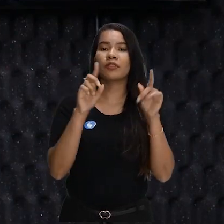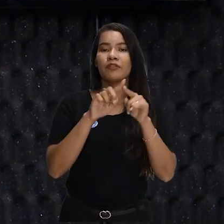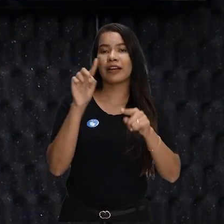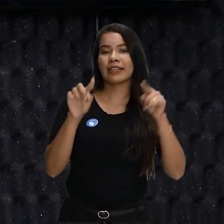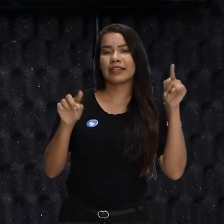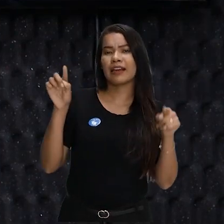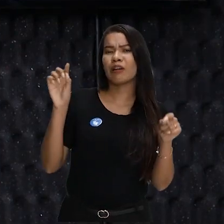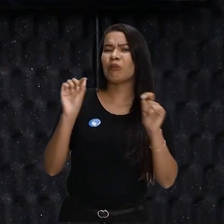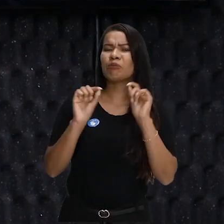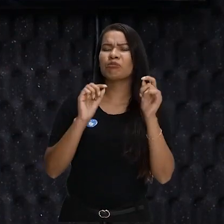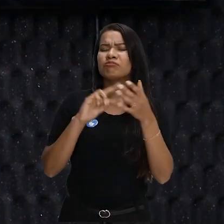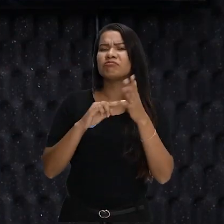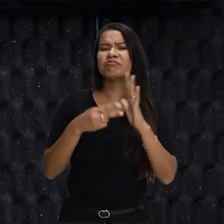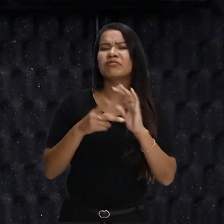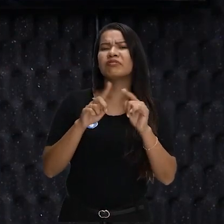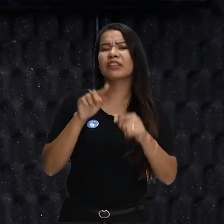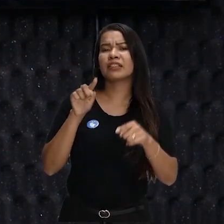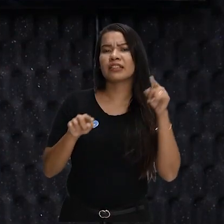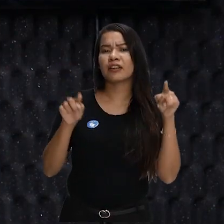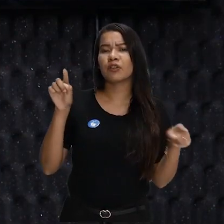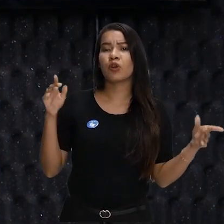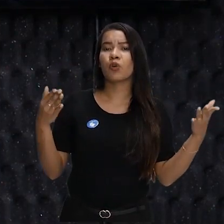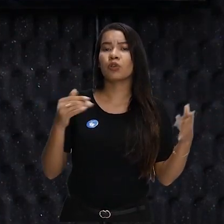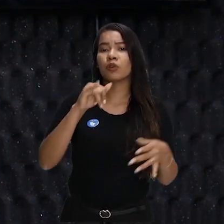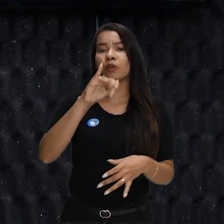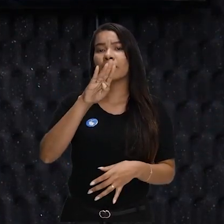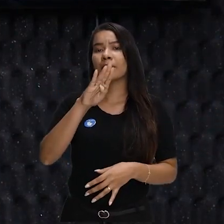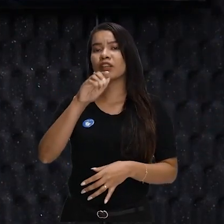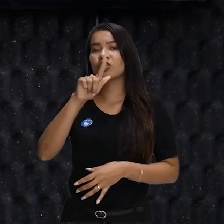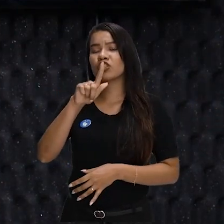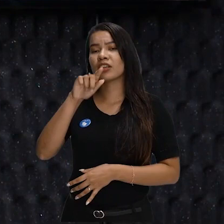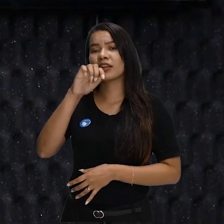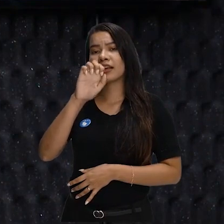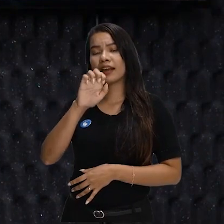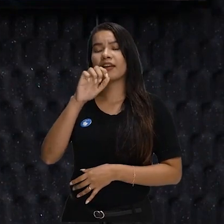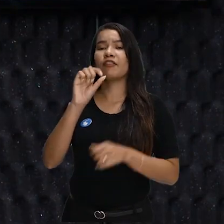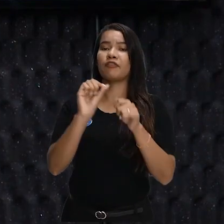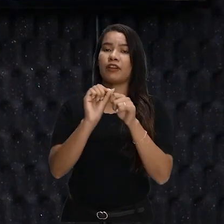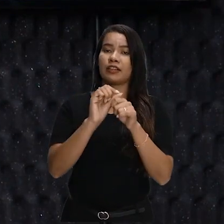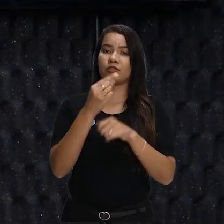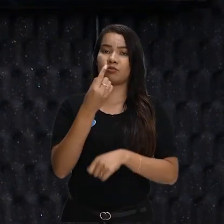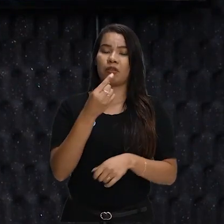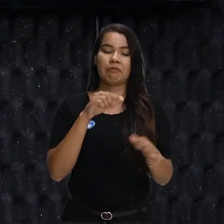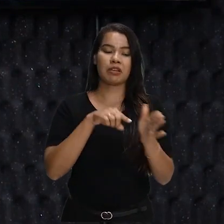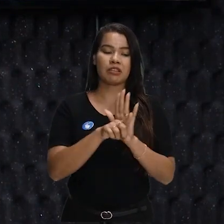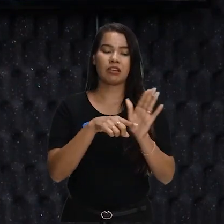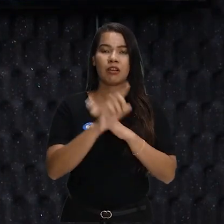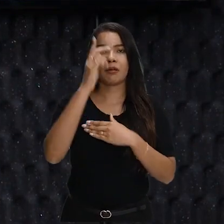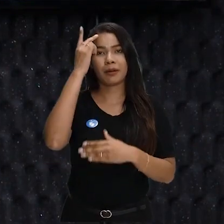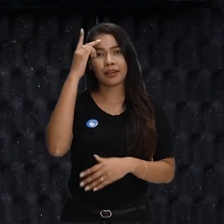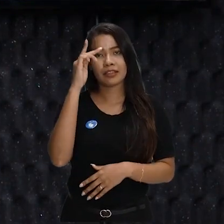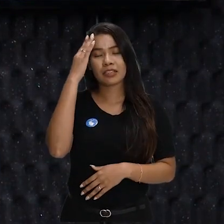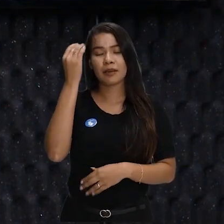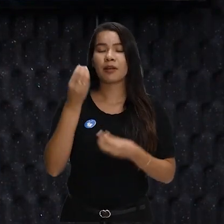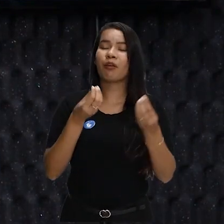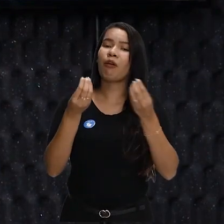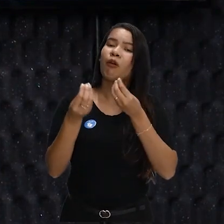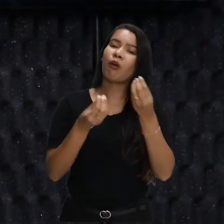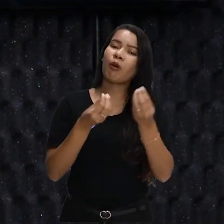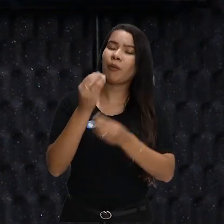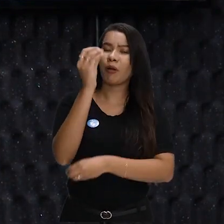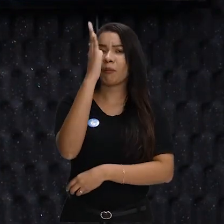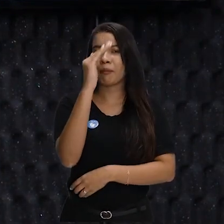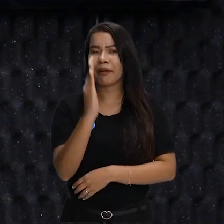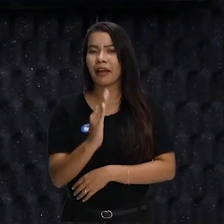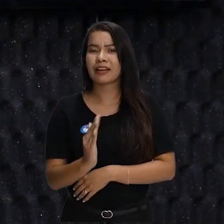IBGE, que é o Instituto Brasileiro de Geografia e Estatística, ele faz uma pesquisa para saber como é que é o